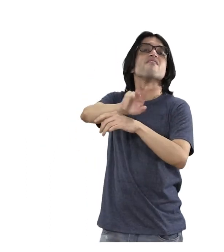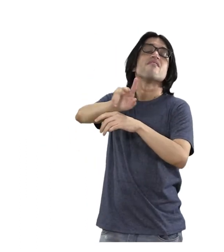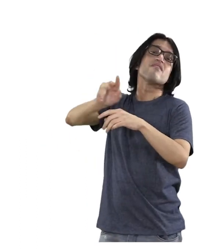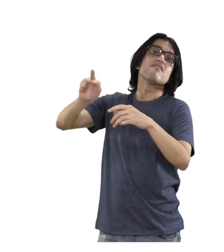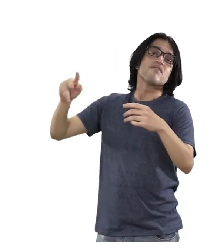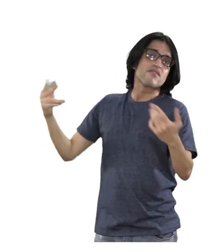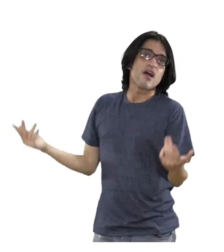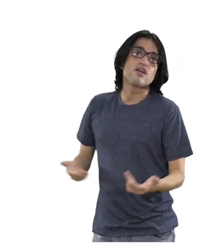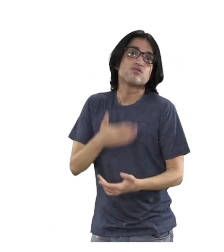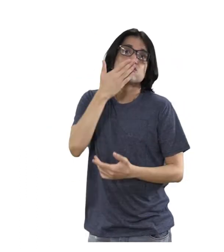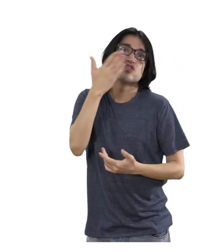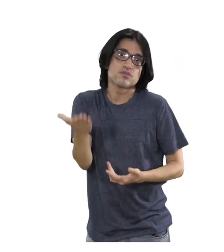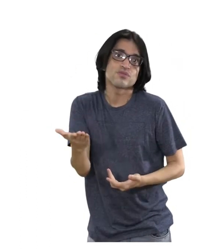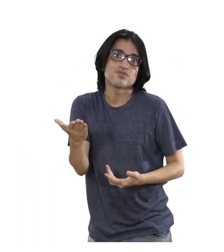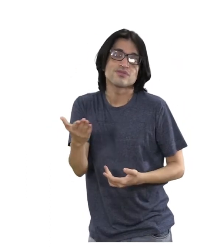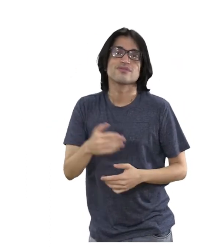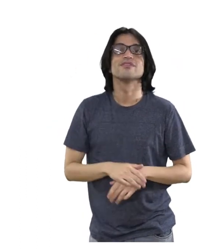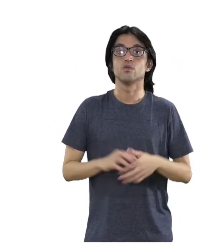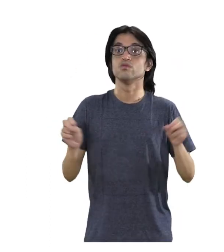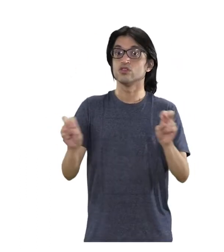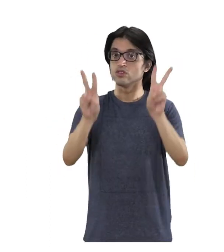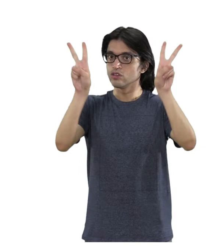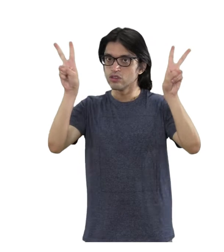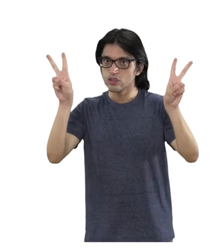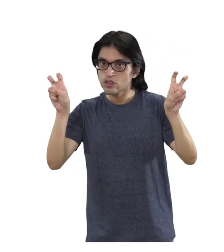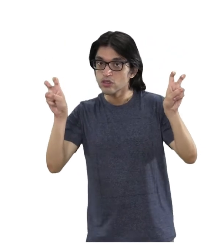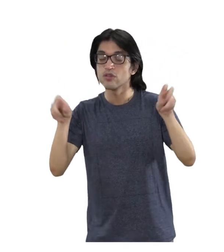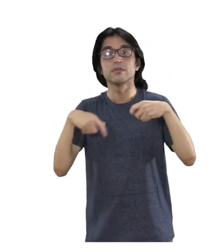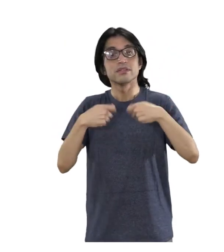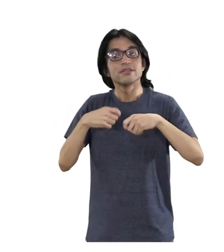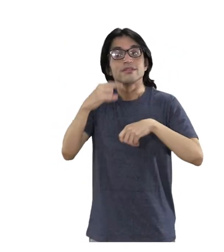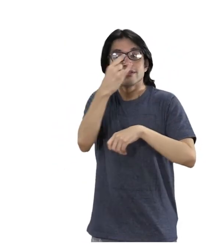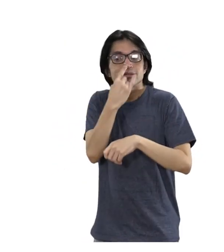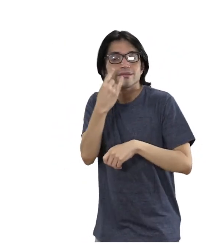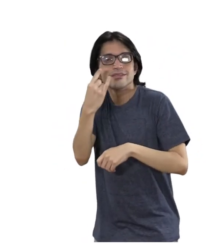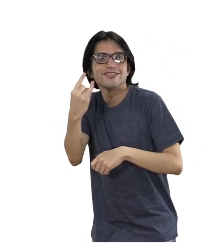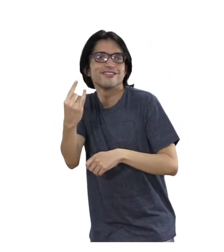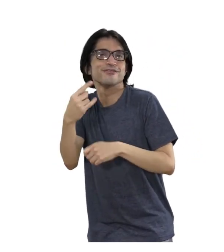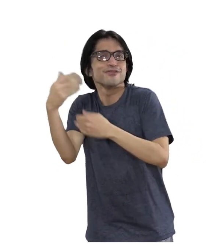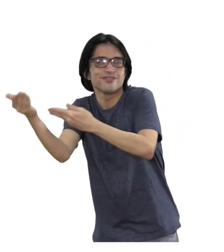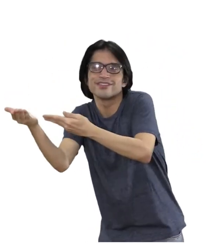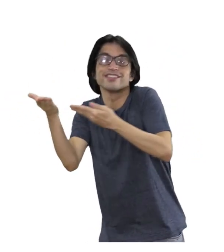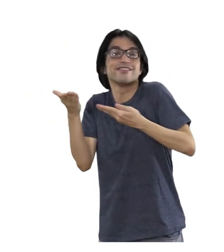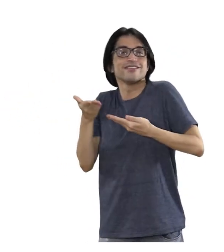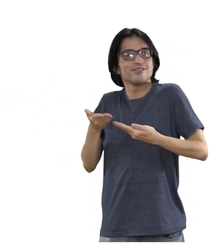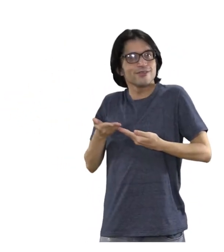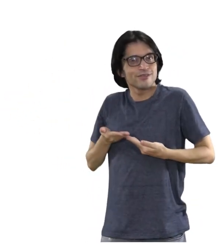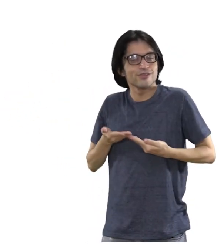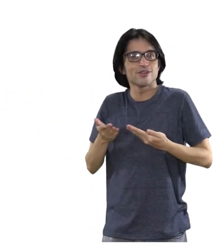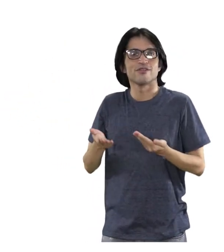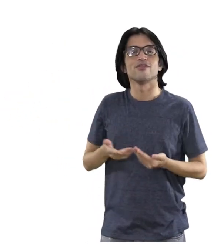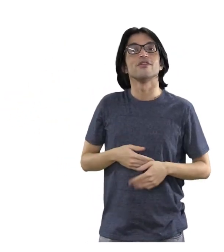que acessa aquele determinado meio. O título deve ser atrativo, convidativo. Nesse momento,